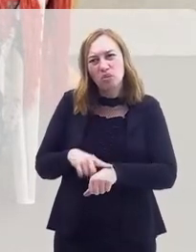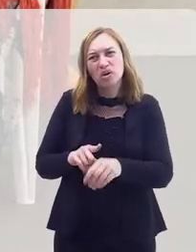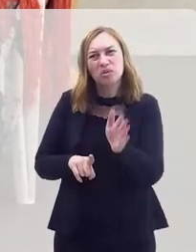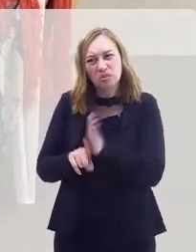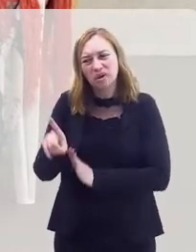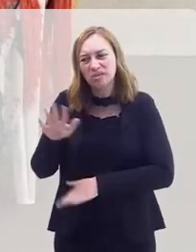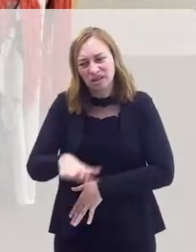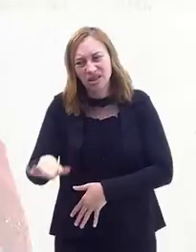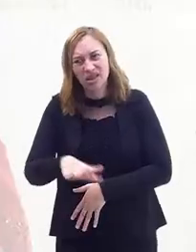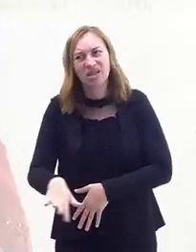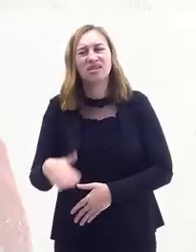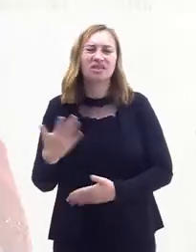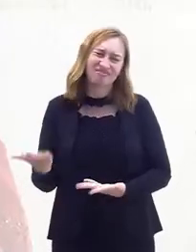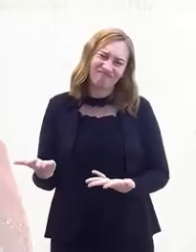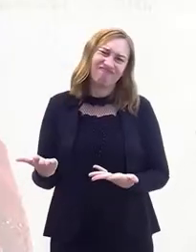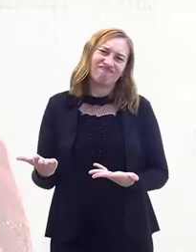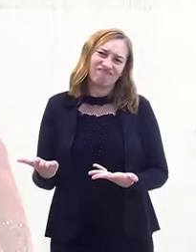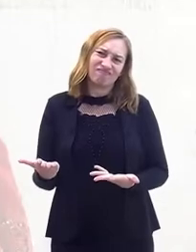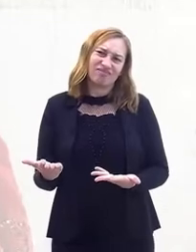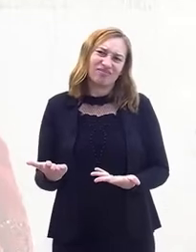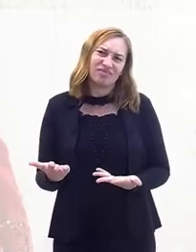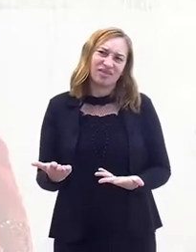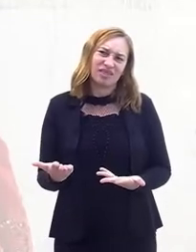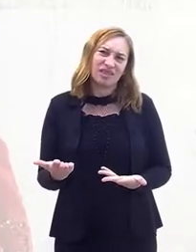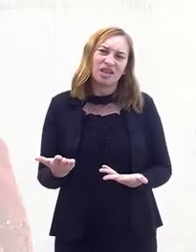a vocês sobre aquela criança, né?